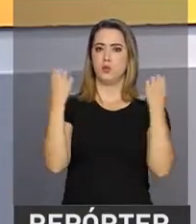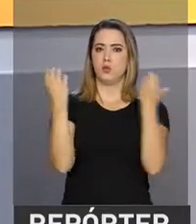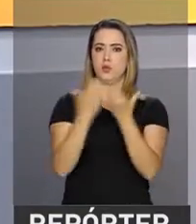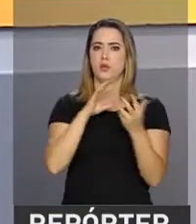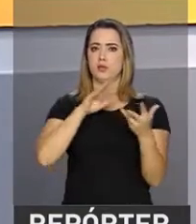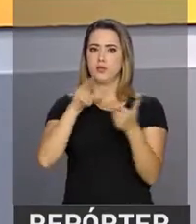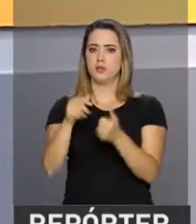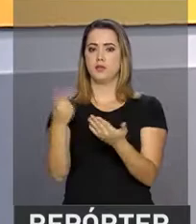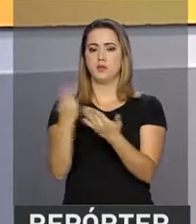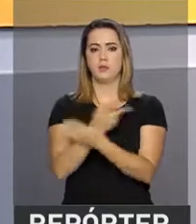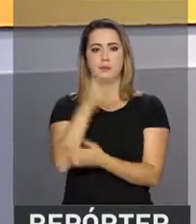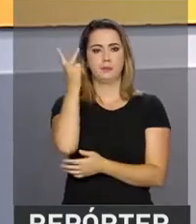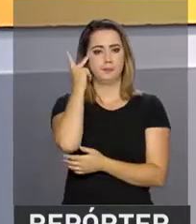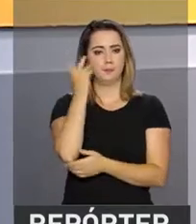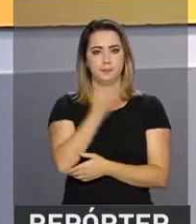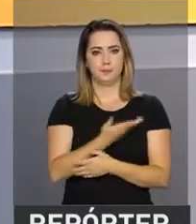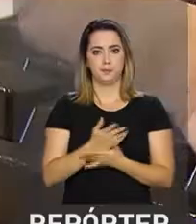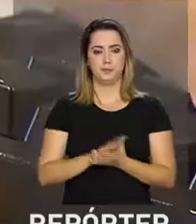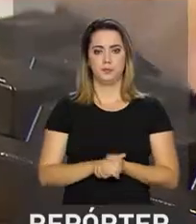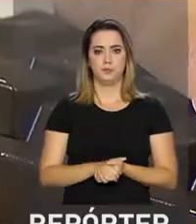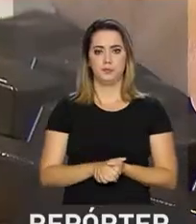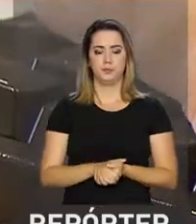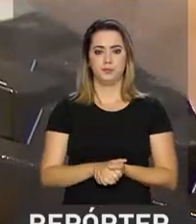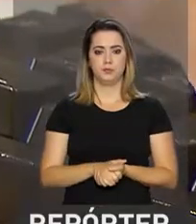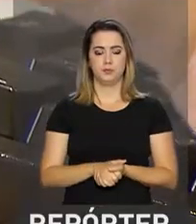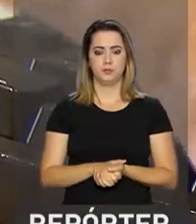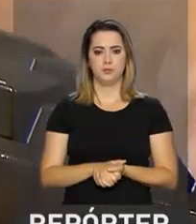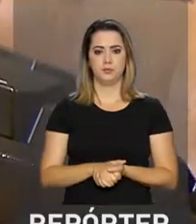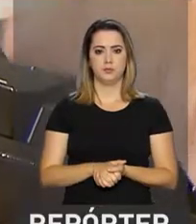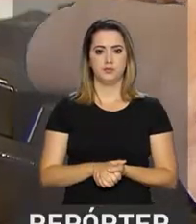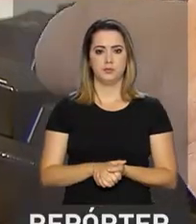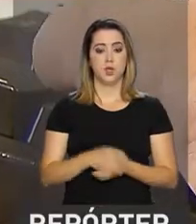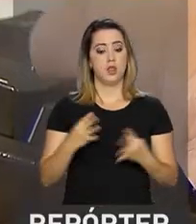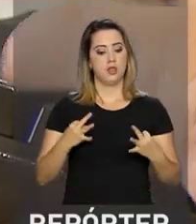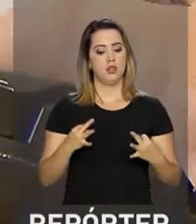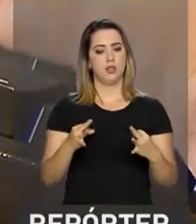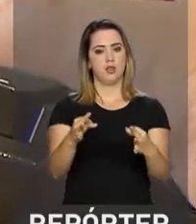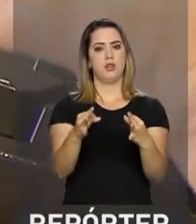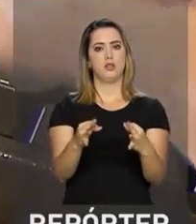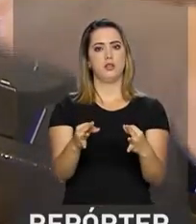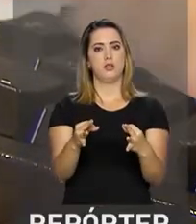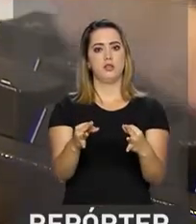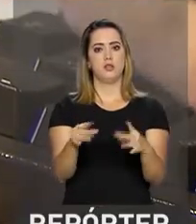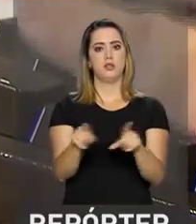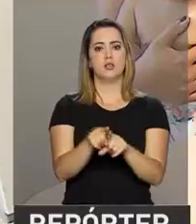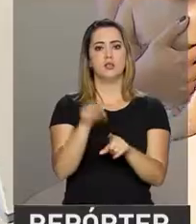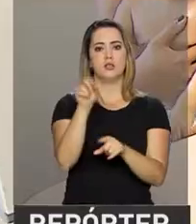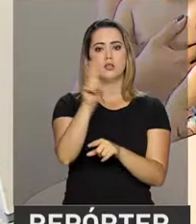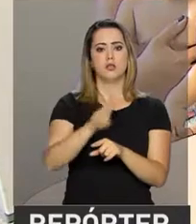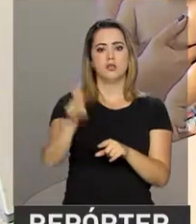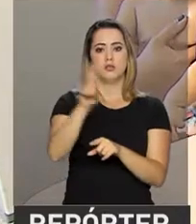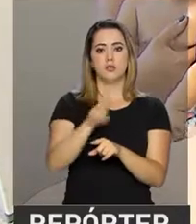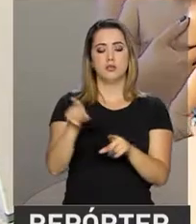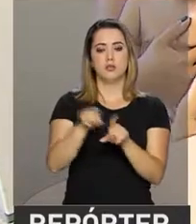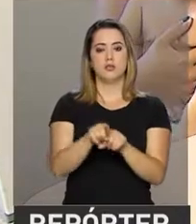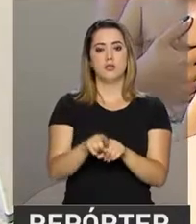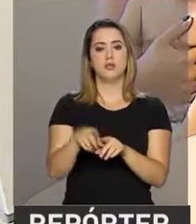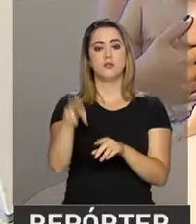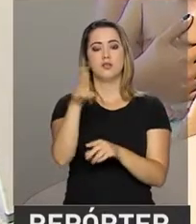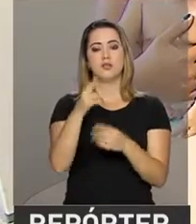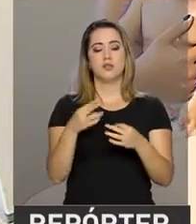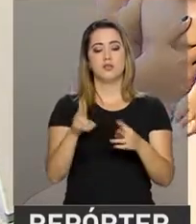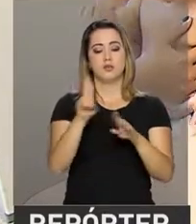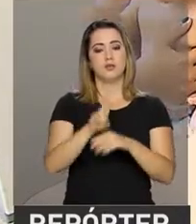internacional realizado em São Paulo. A tecnologia usada como instrumento para melhorar a eficiência